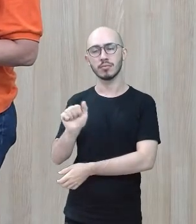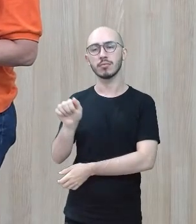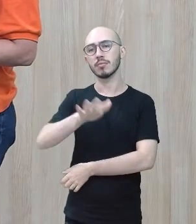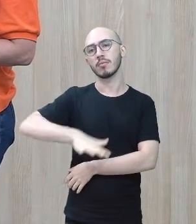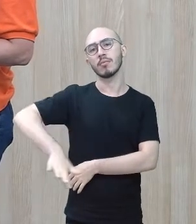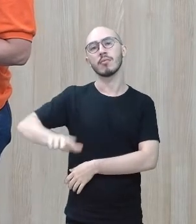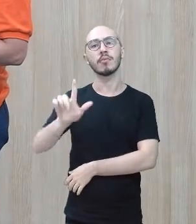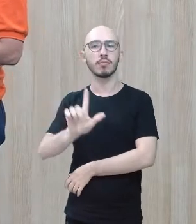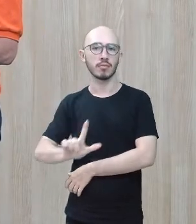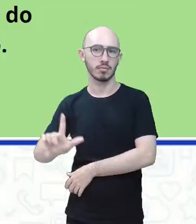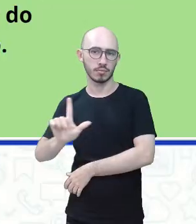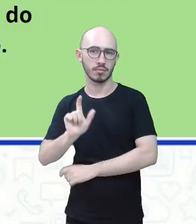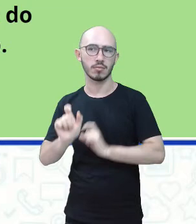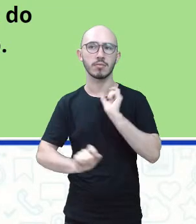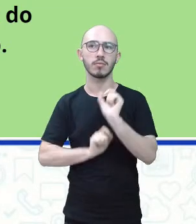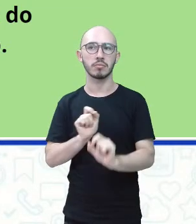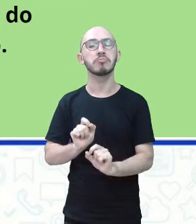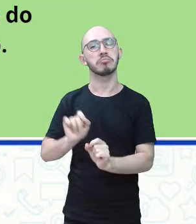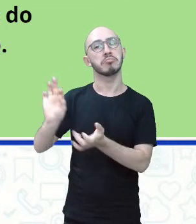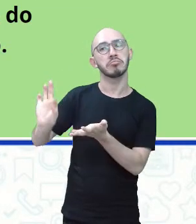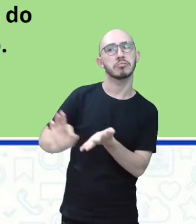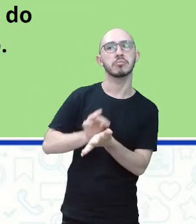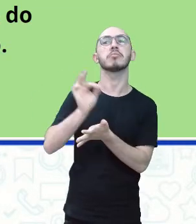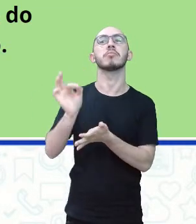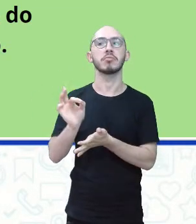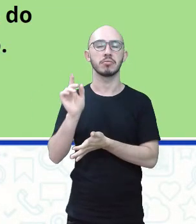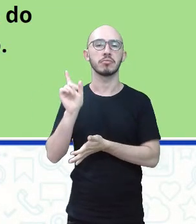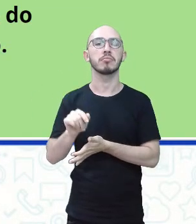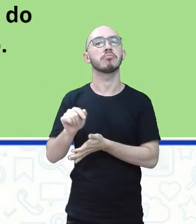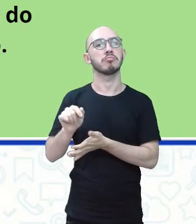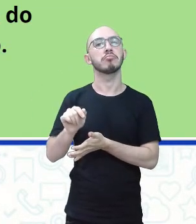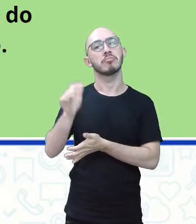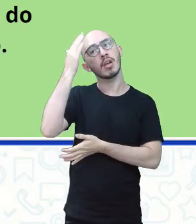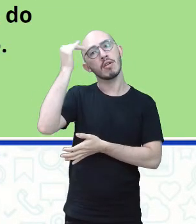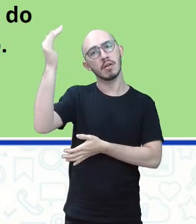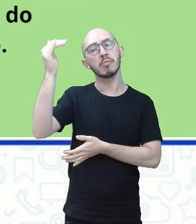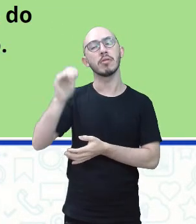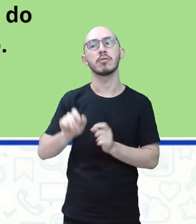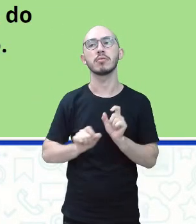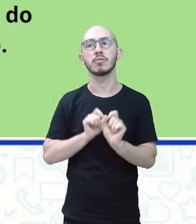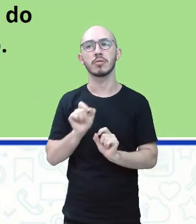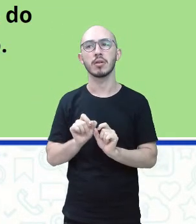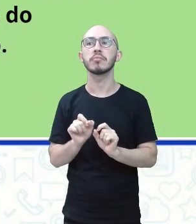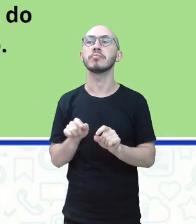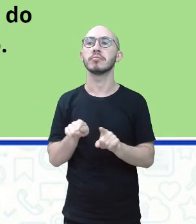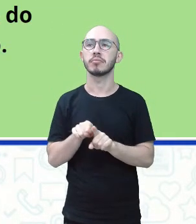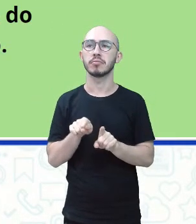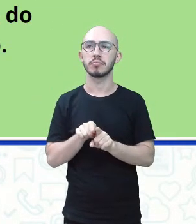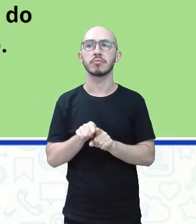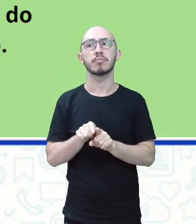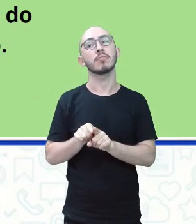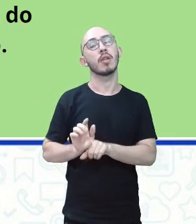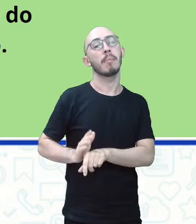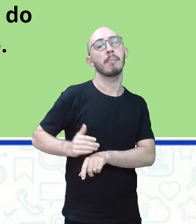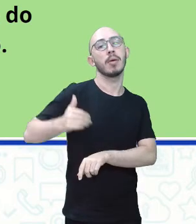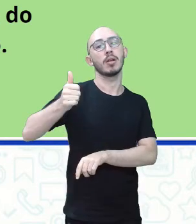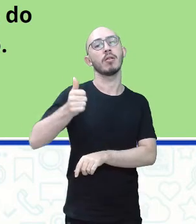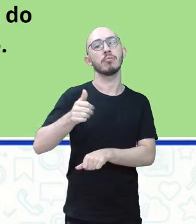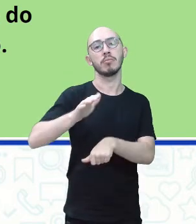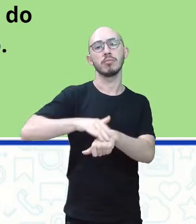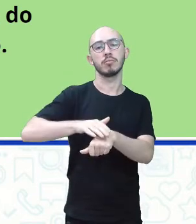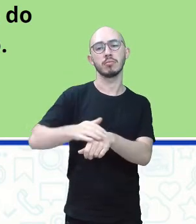Graciliano Ramos foi um escritor de grande destaque. É considerado o melhor